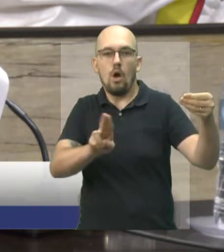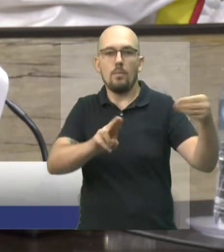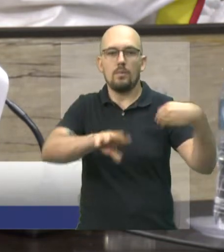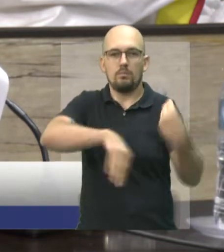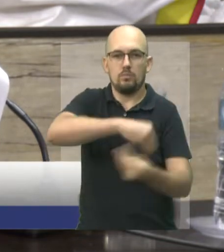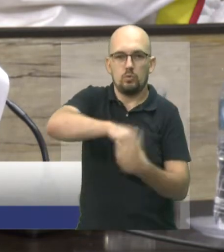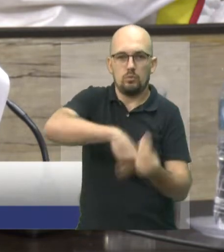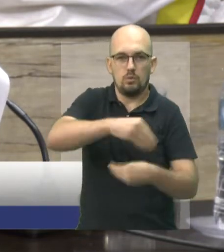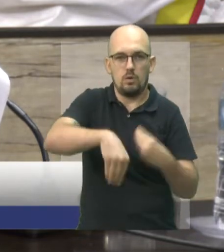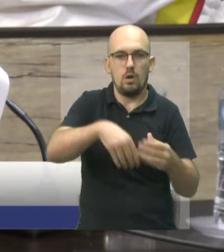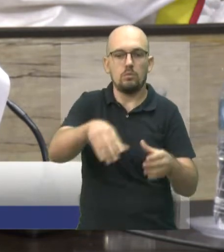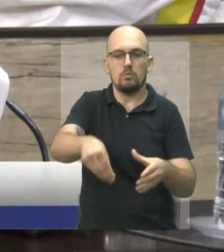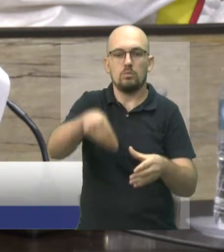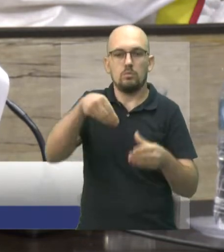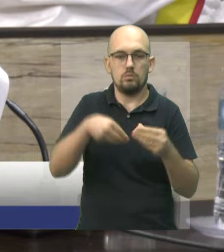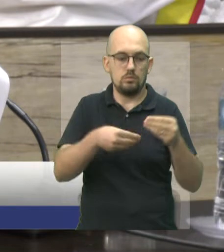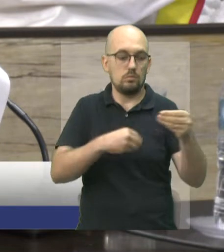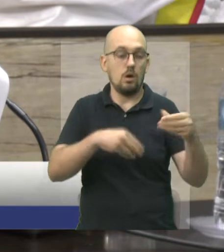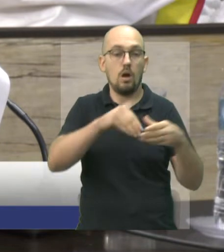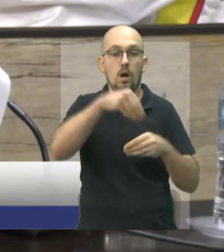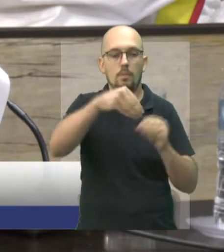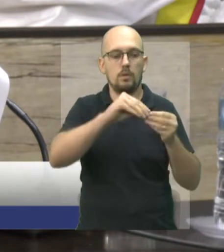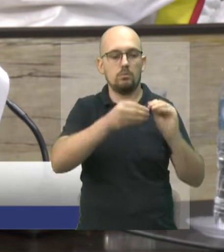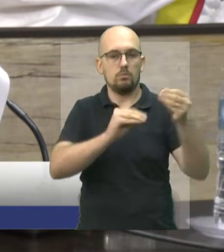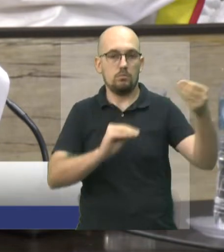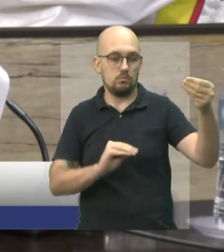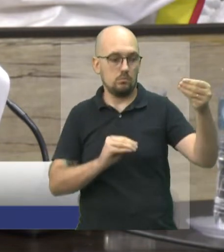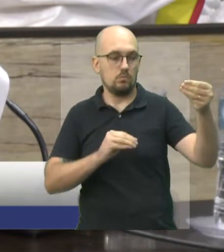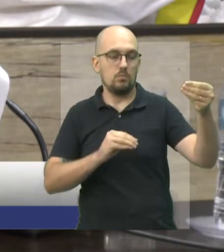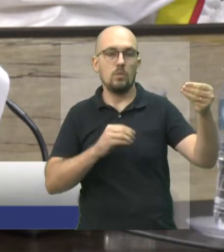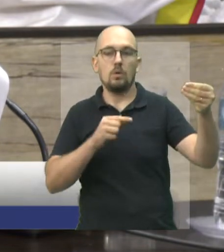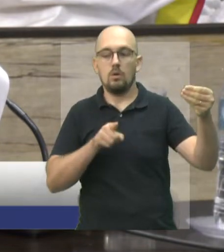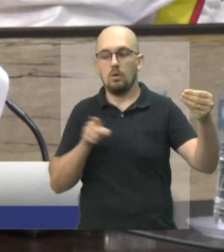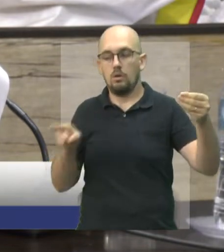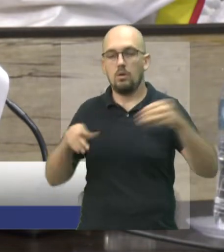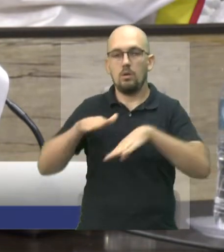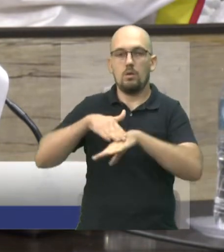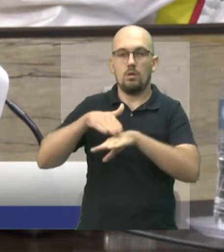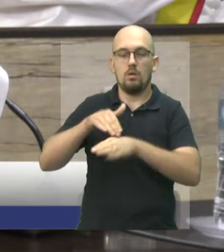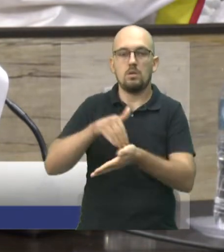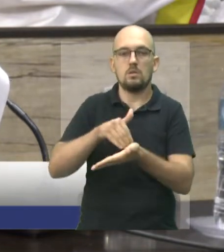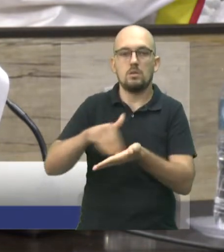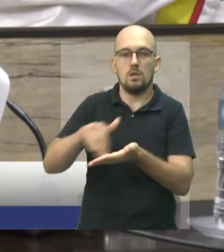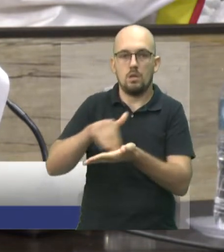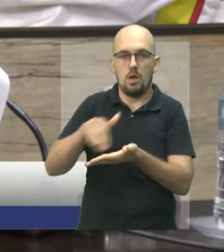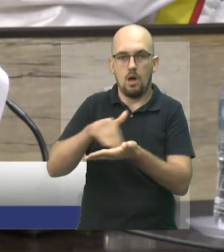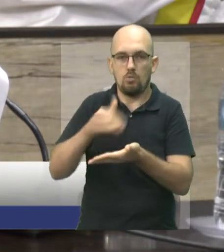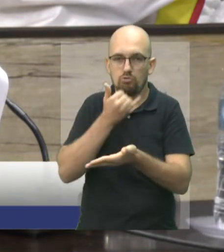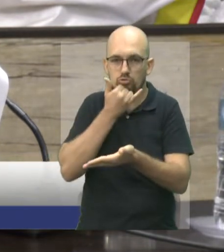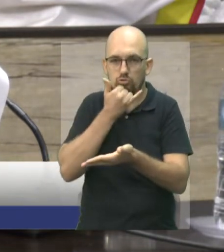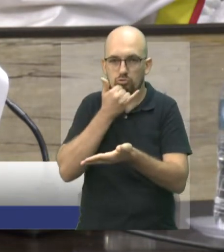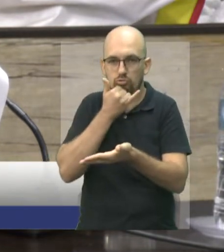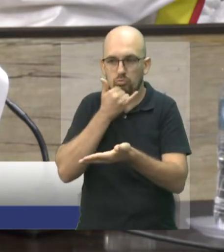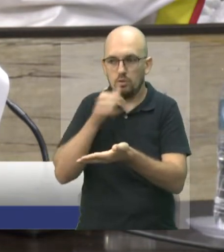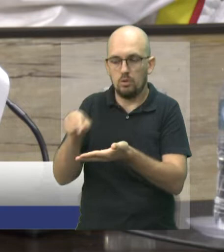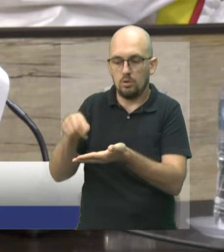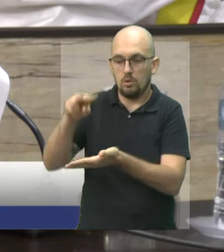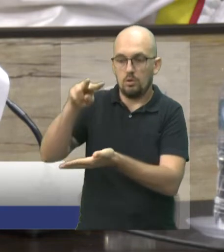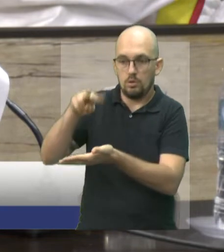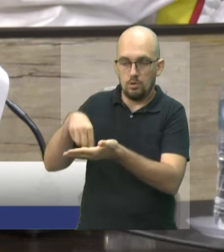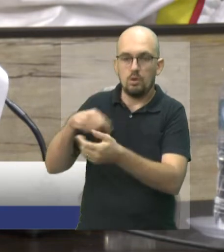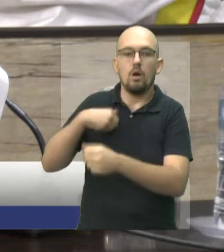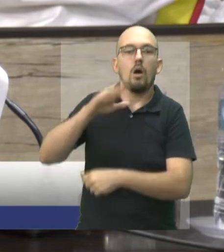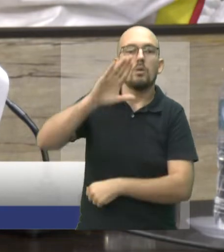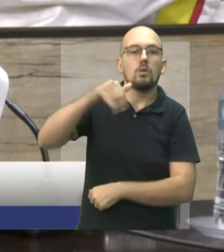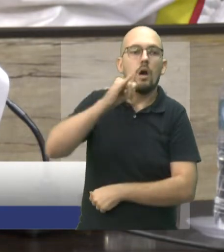vereadores. Aberto o envelope pelo senhor secretário nomeado ad hoc, procederei à